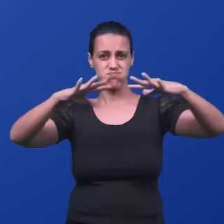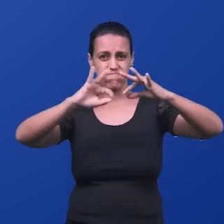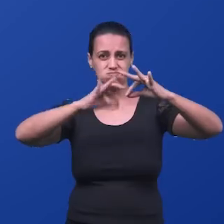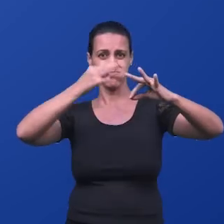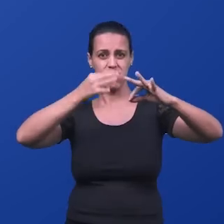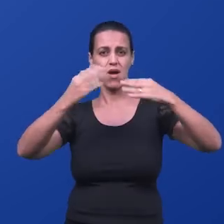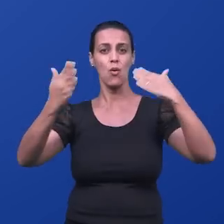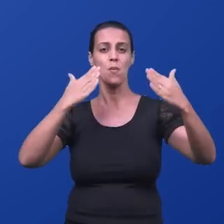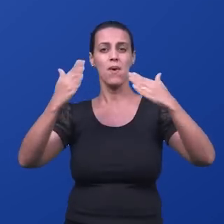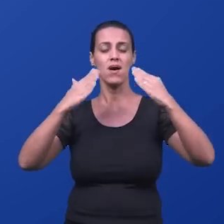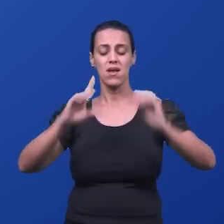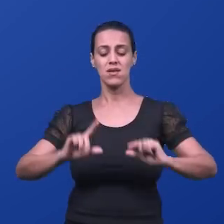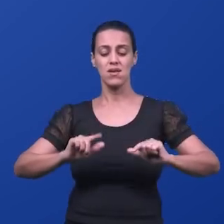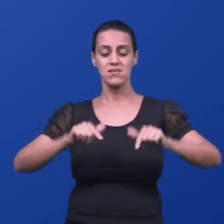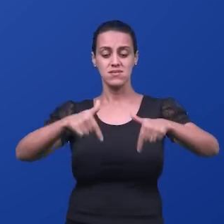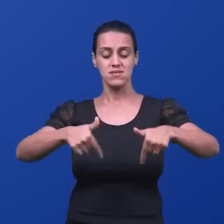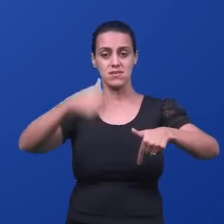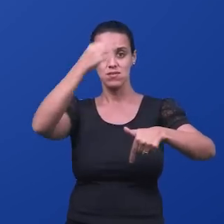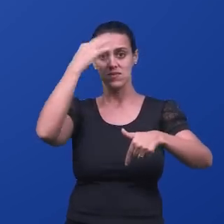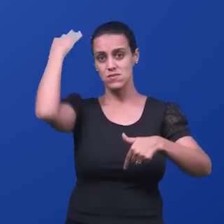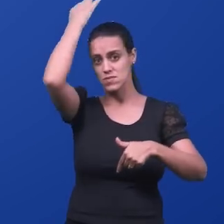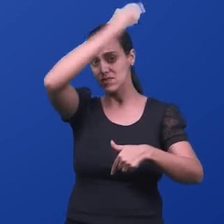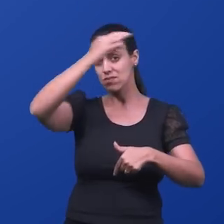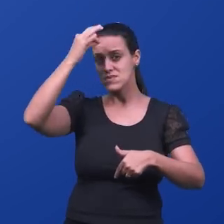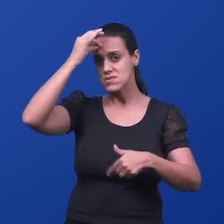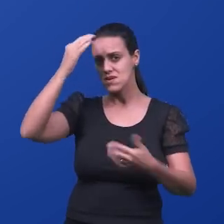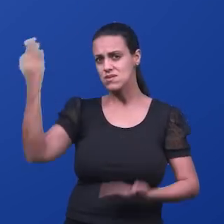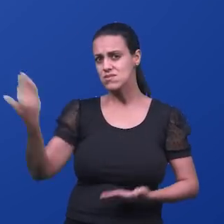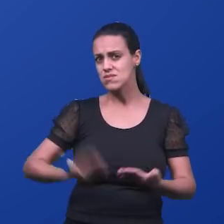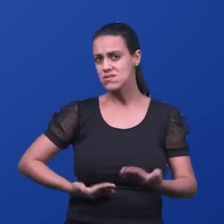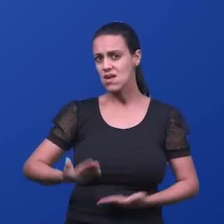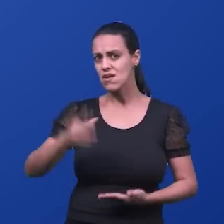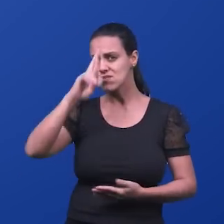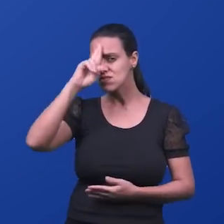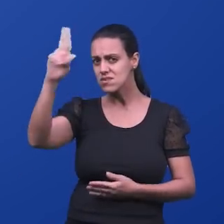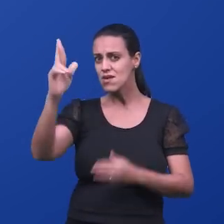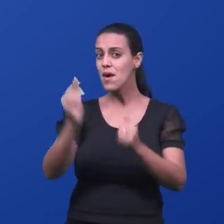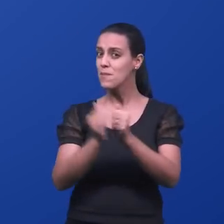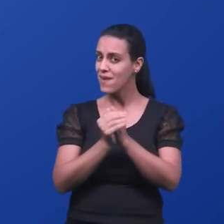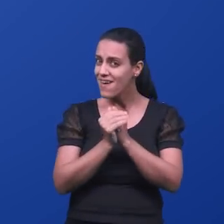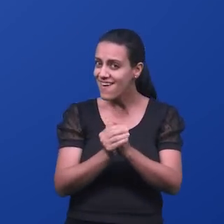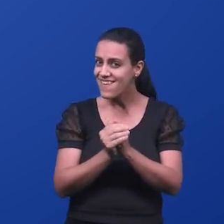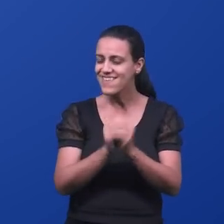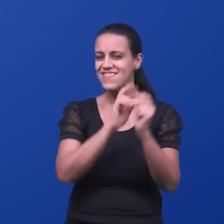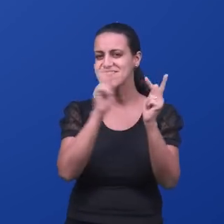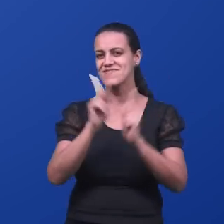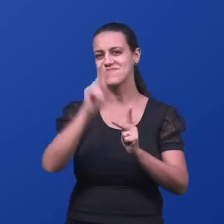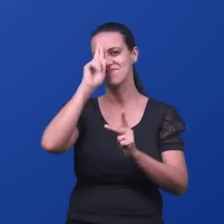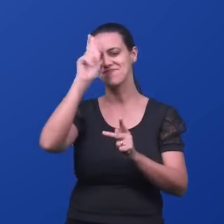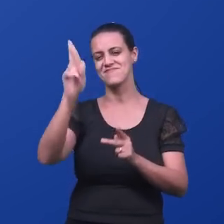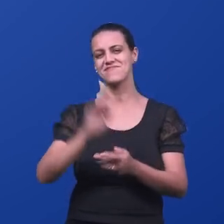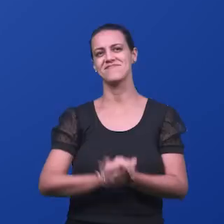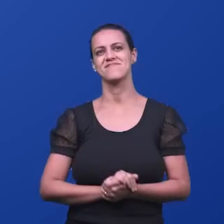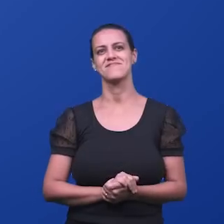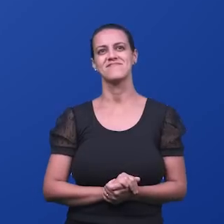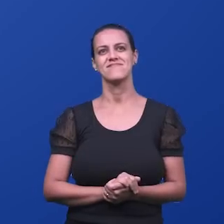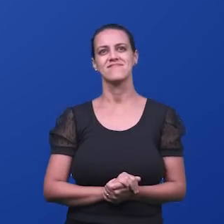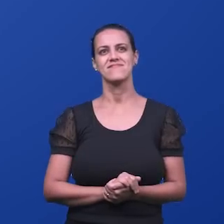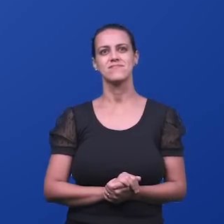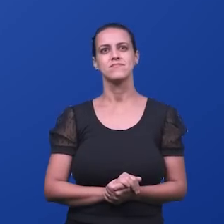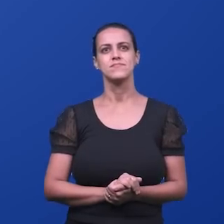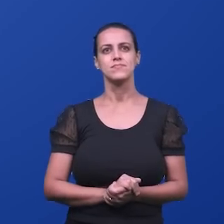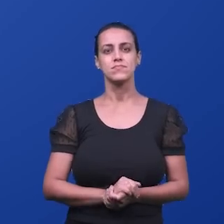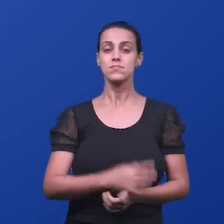da operação do Espírito Santo na vida do servo do Senhor. Amém? A paz do Senhor, irmãos.